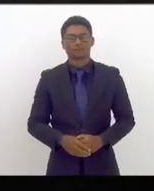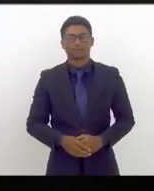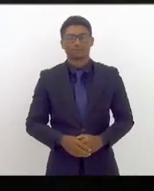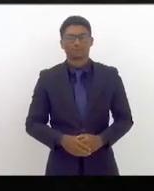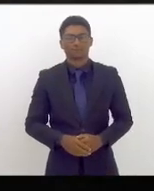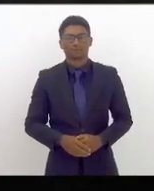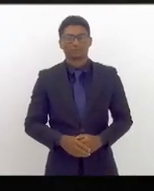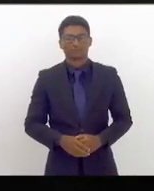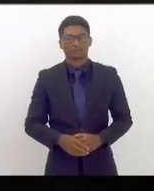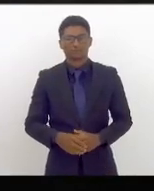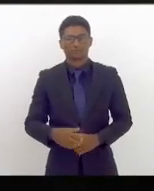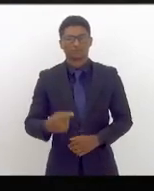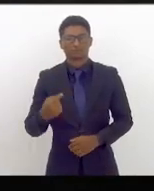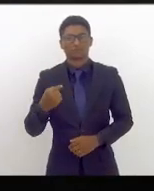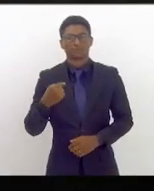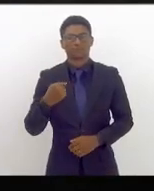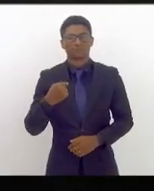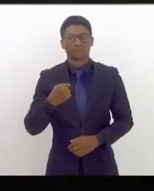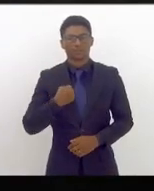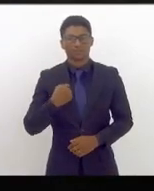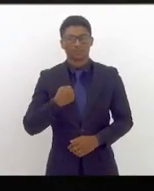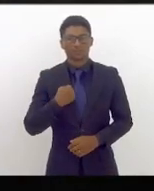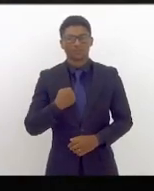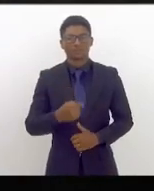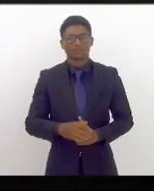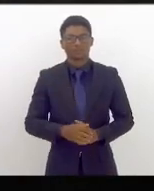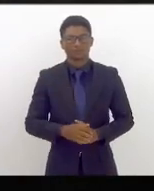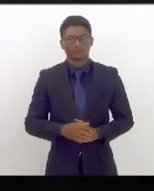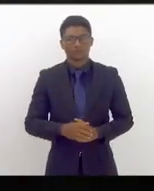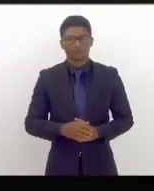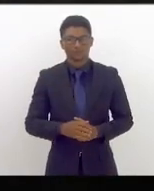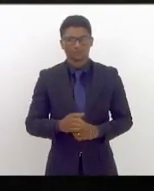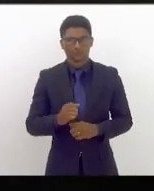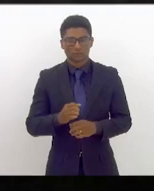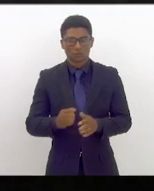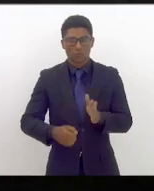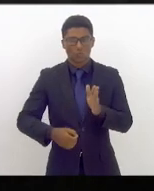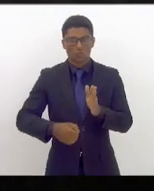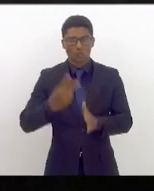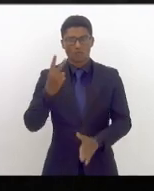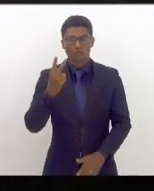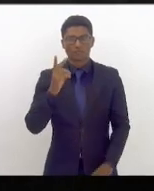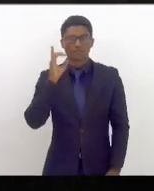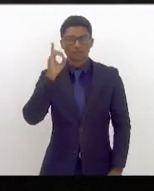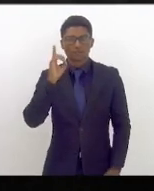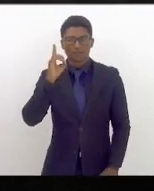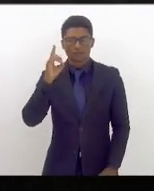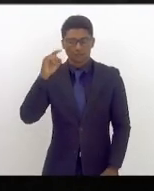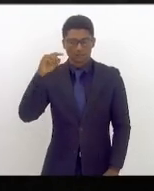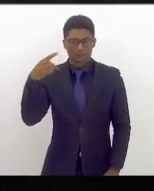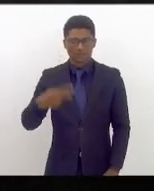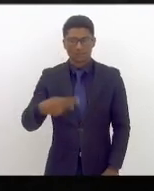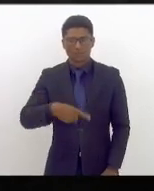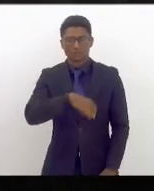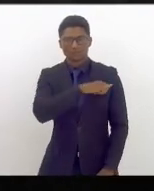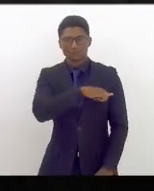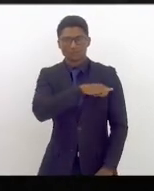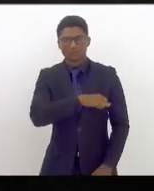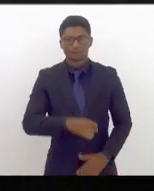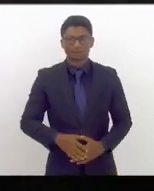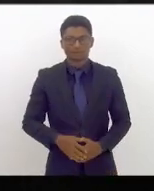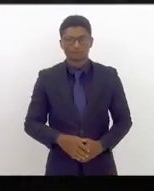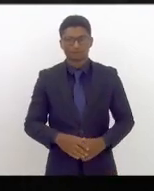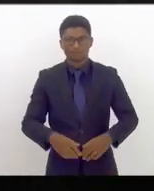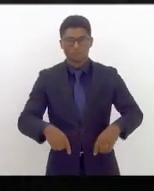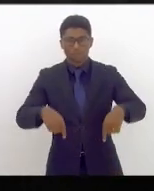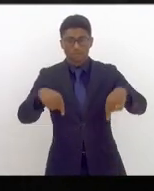tive a oportunidade de ser por dois mandatos esta casa e cheguei a